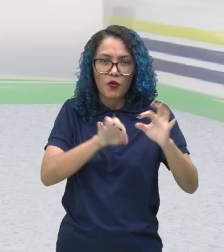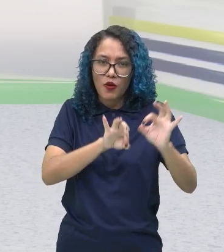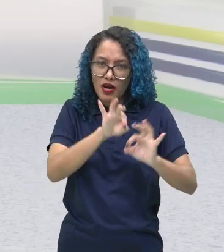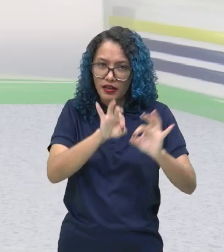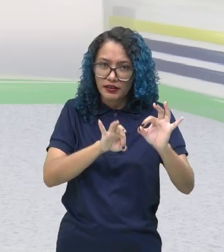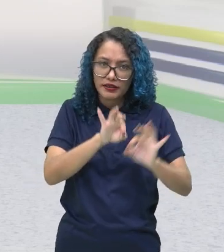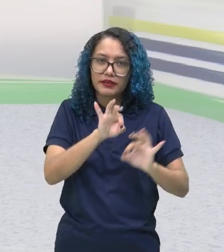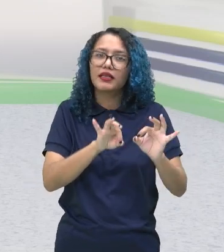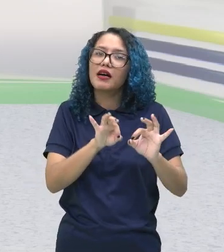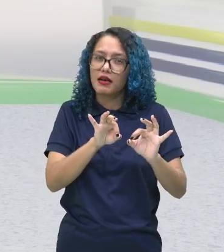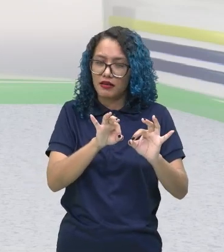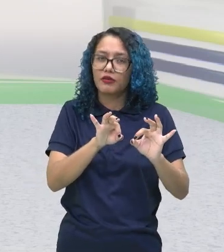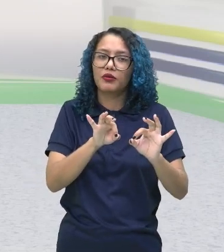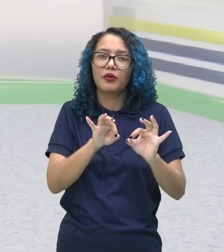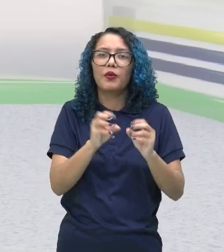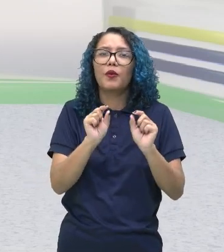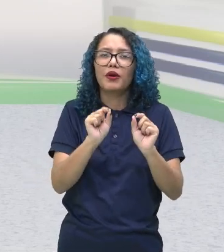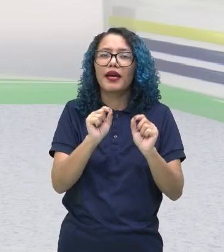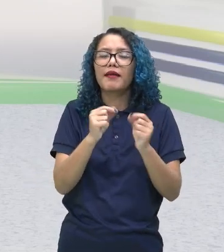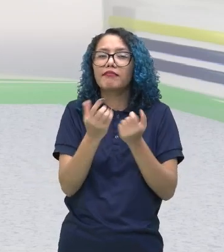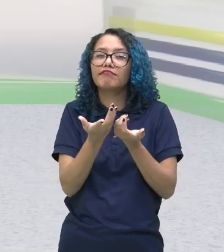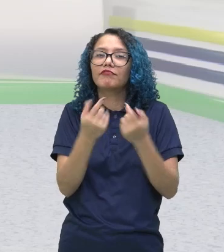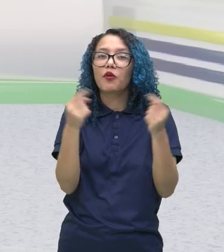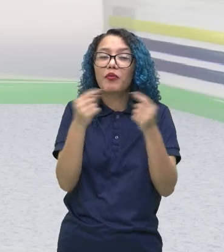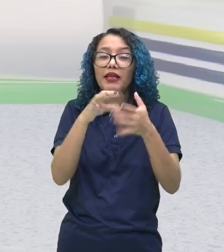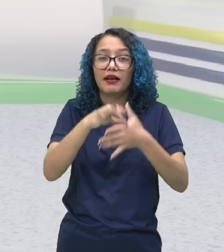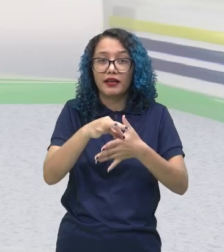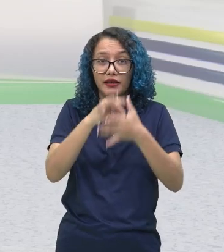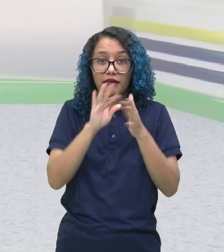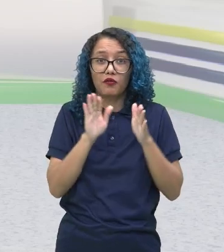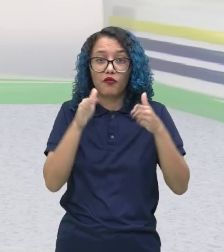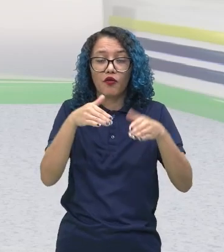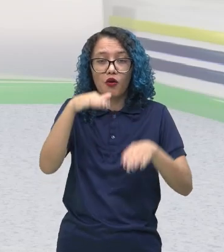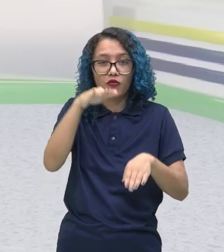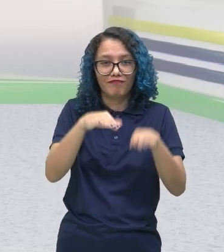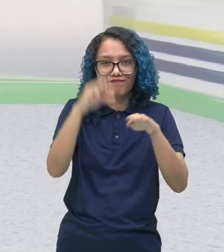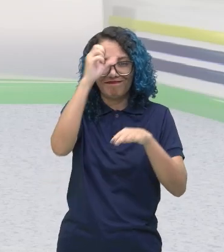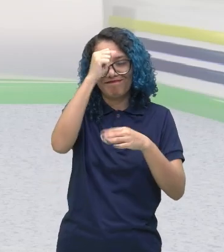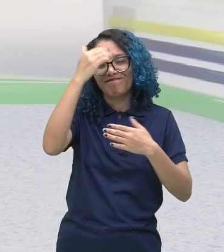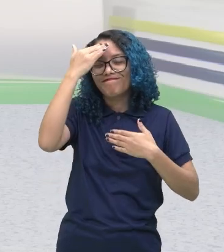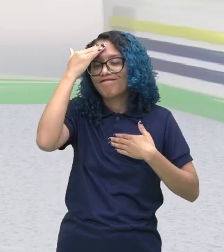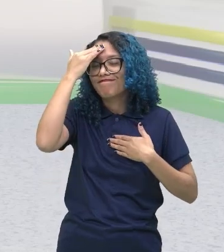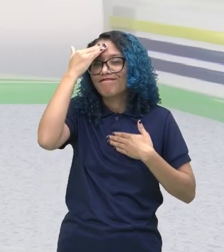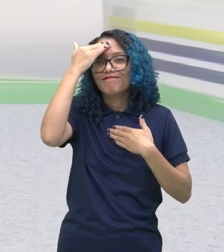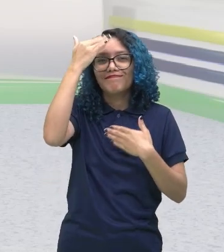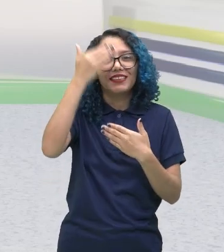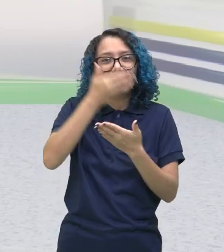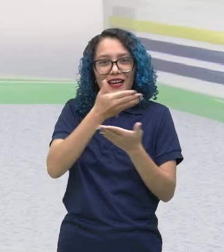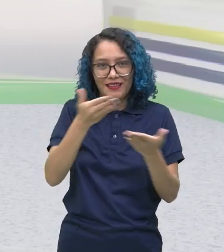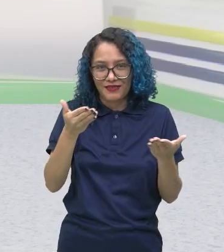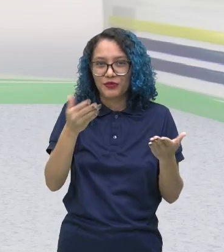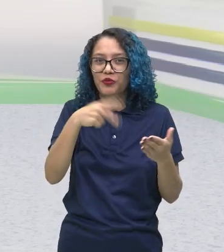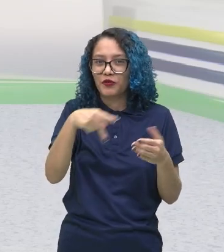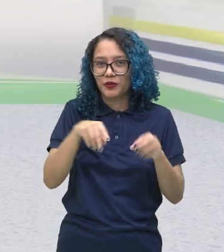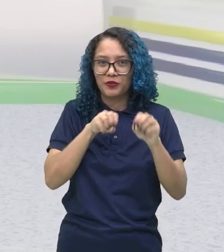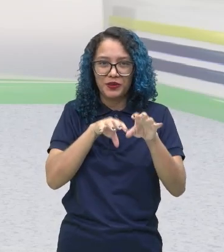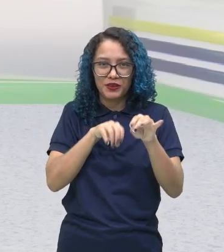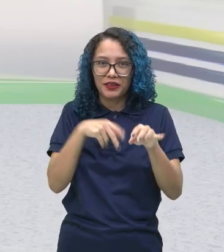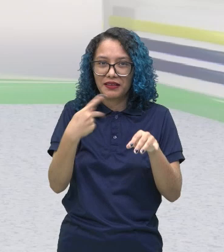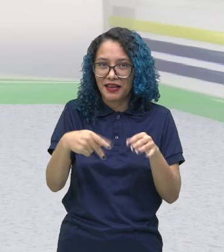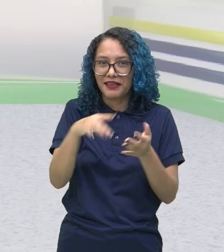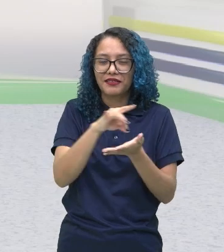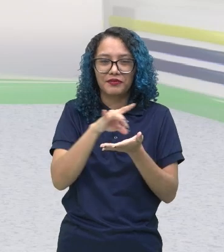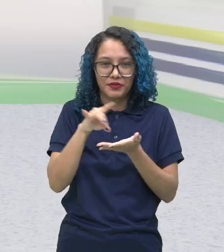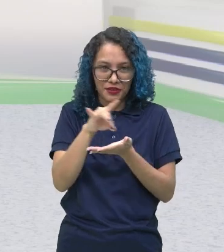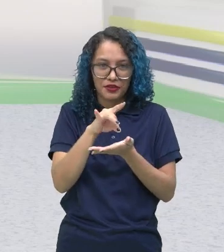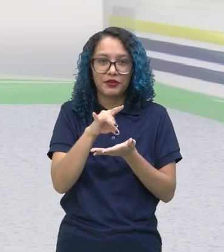da governança, inclusive relacionada à recomposição. Então já deixo aqui meu muito obrigado, viu? Sim, Dentre as estradas ainda